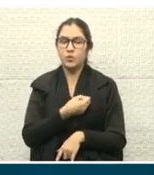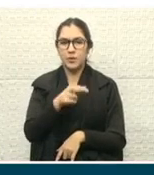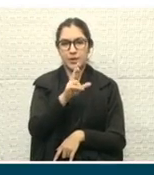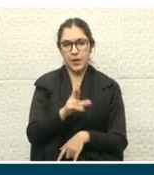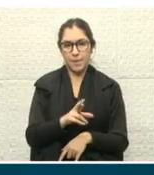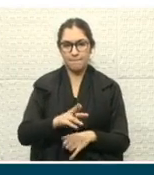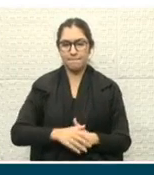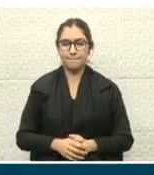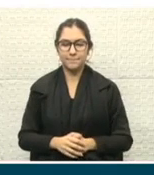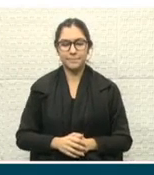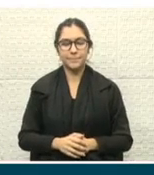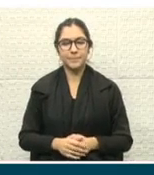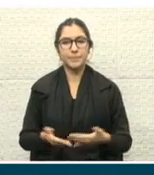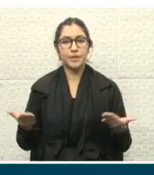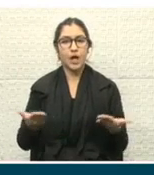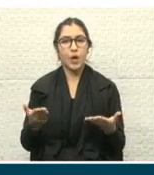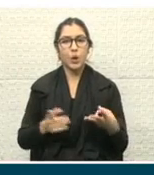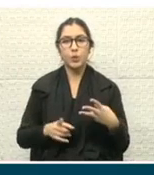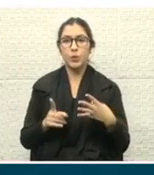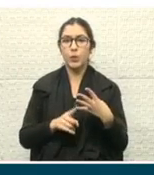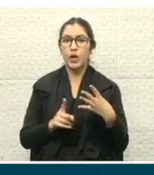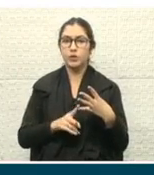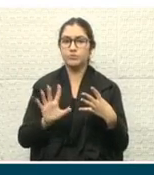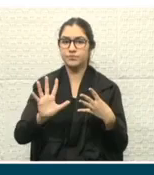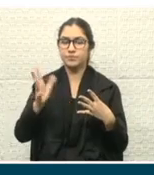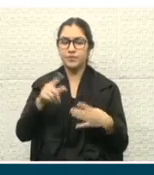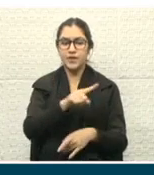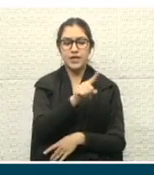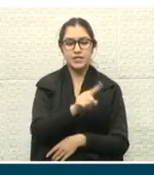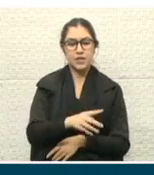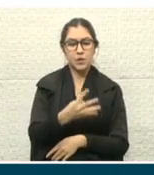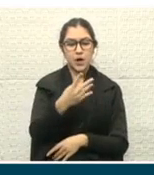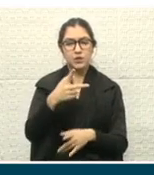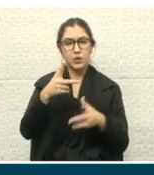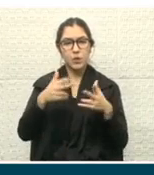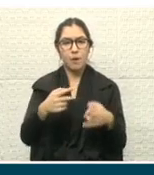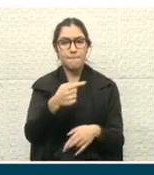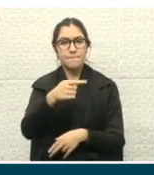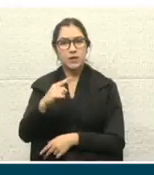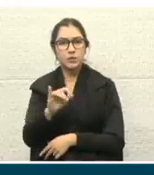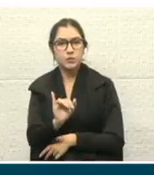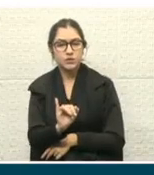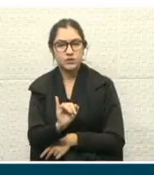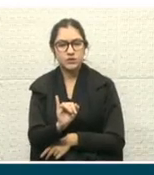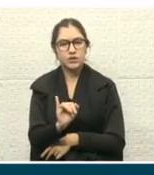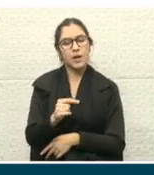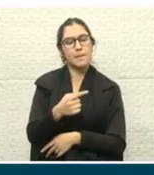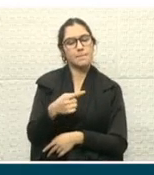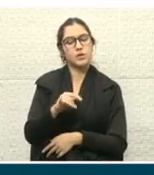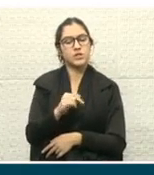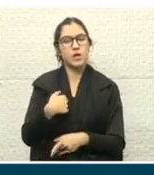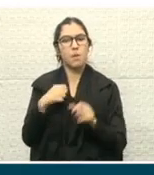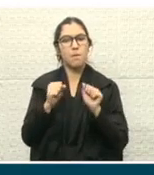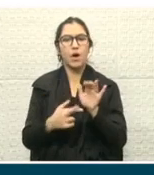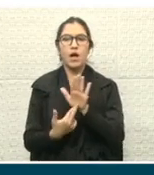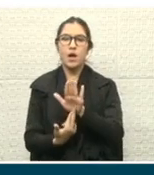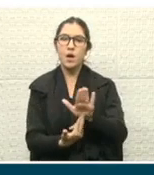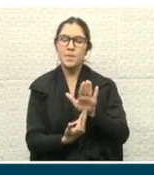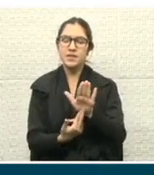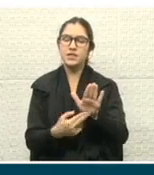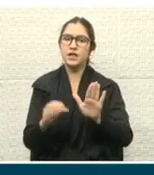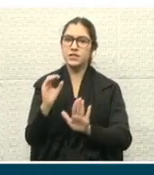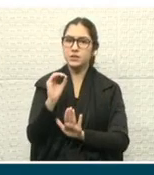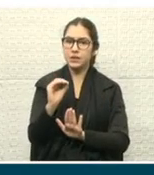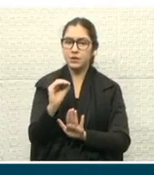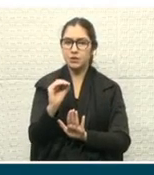real. Agora, o quarto caso, z4 igual a menos i. Menos i eu posso representar como